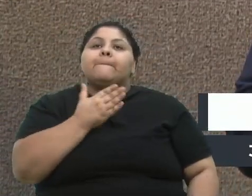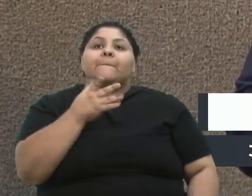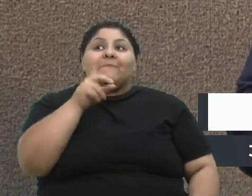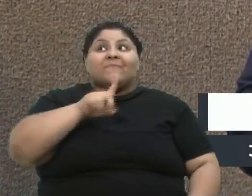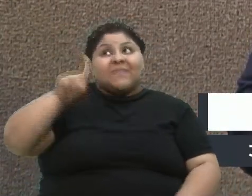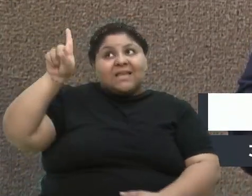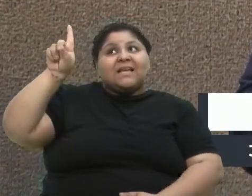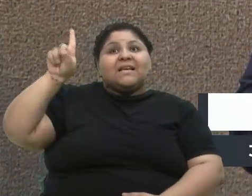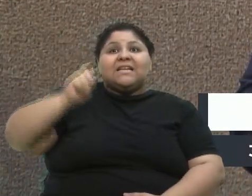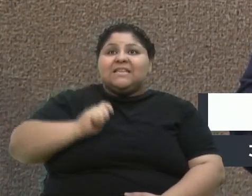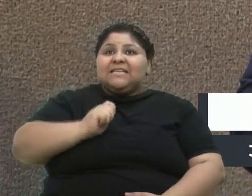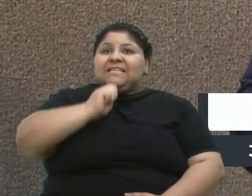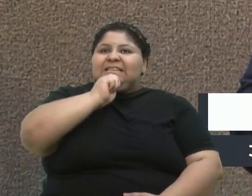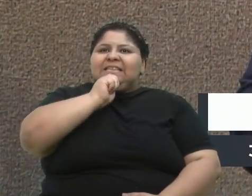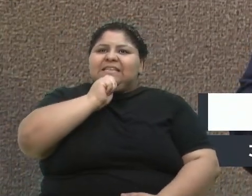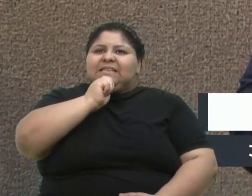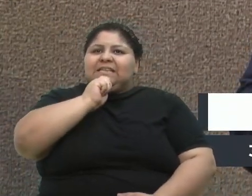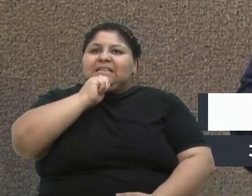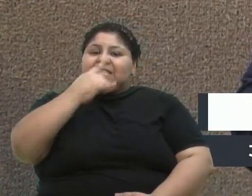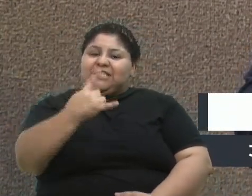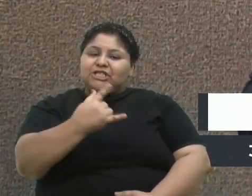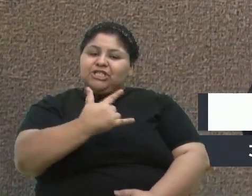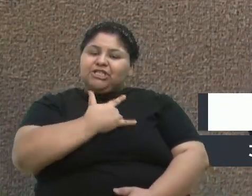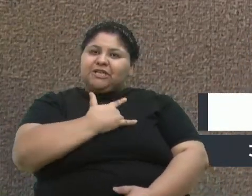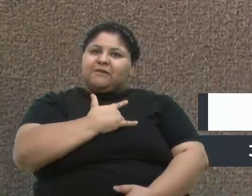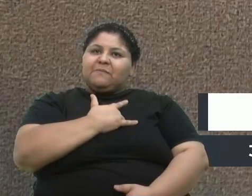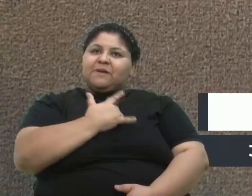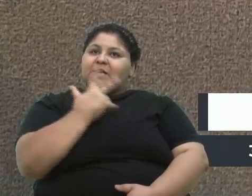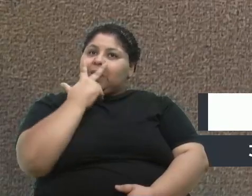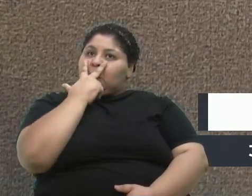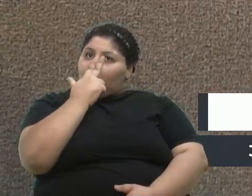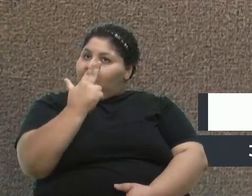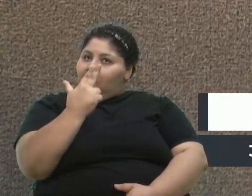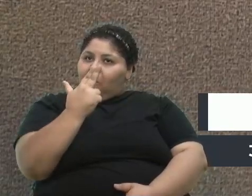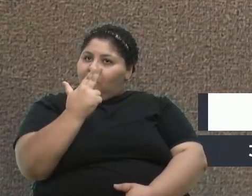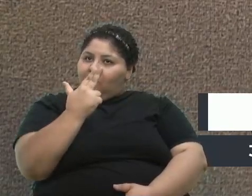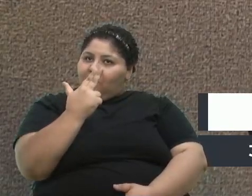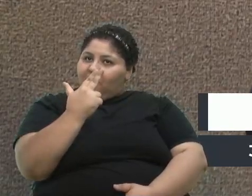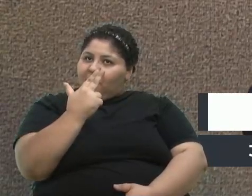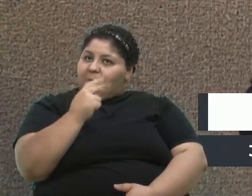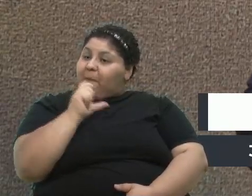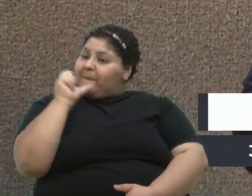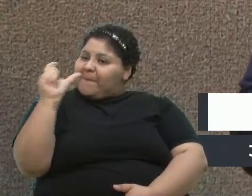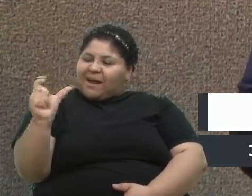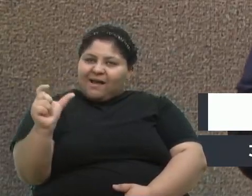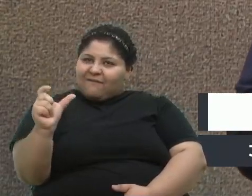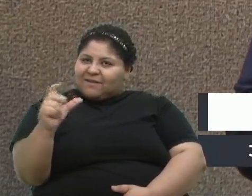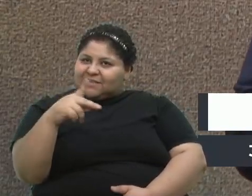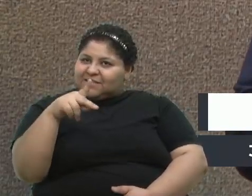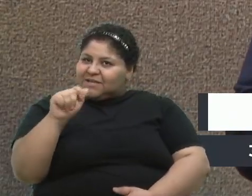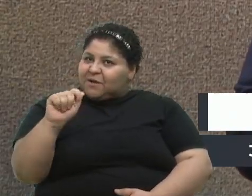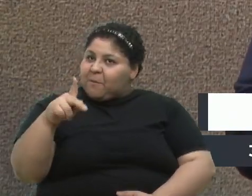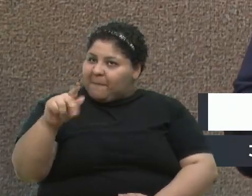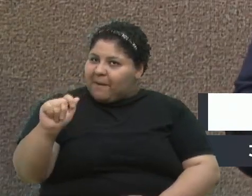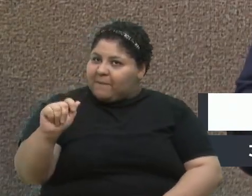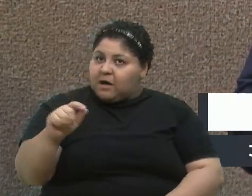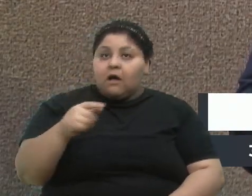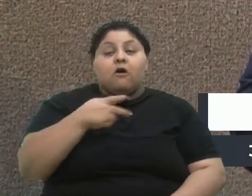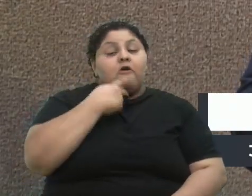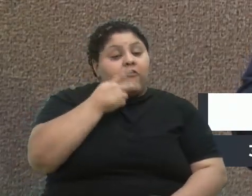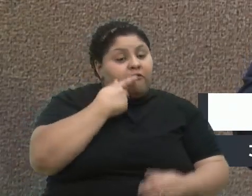Deus, ainda te ama do jeito que você é. Essas são palavras do Papa Francisco. E ele diz mais,